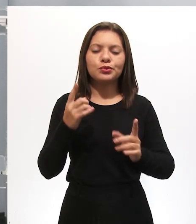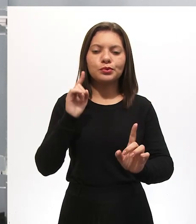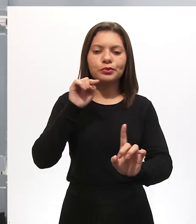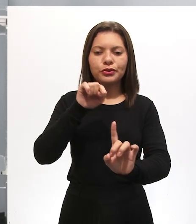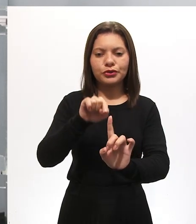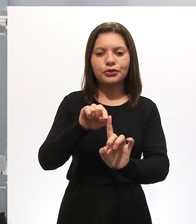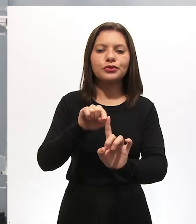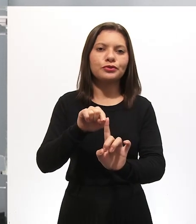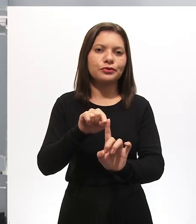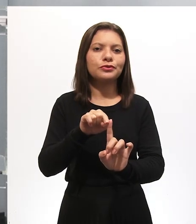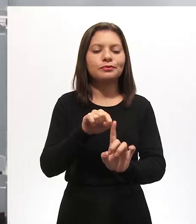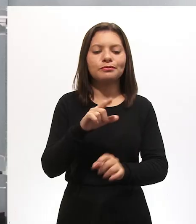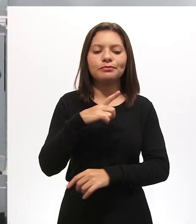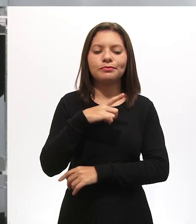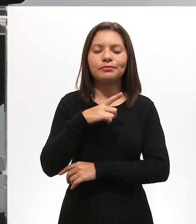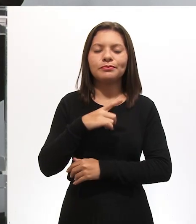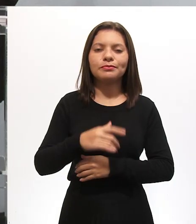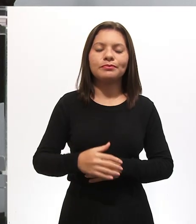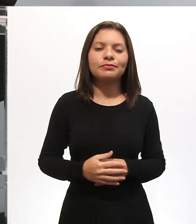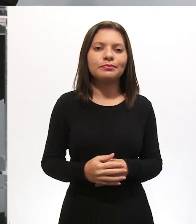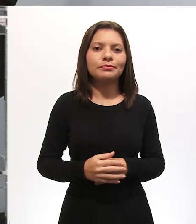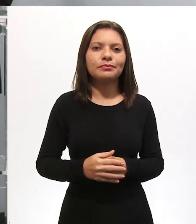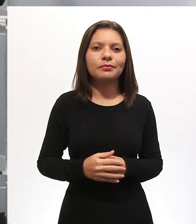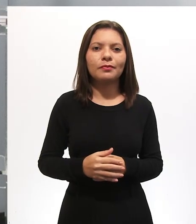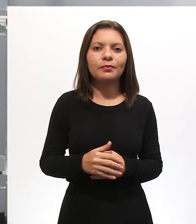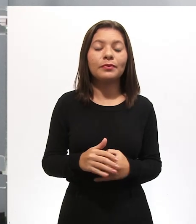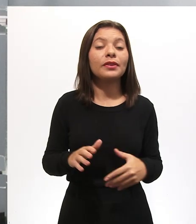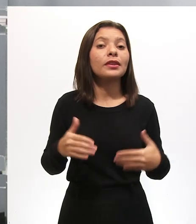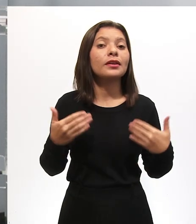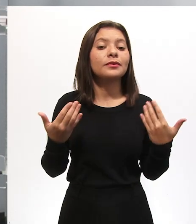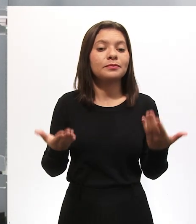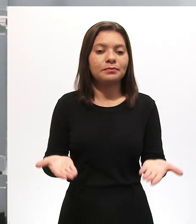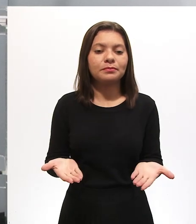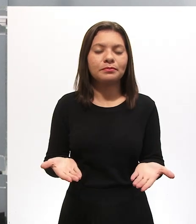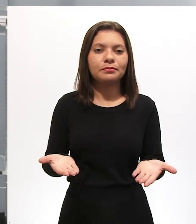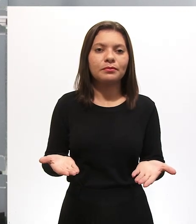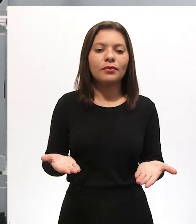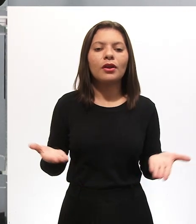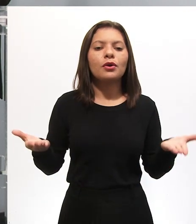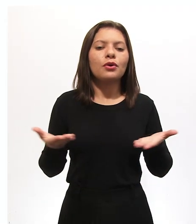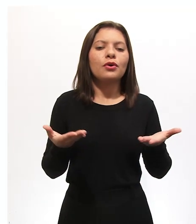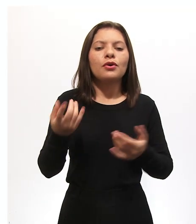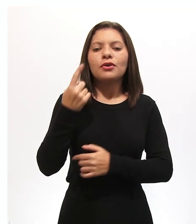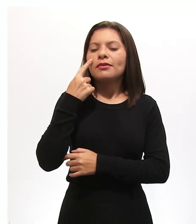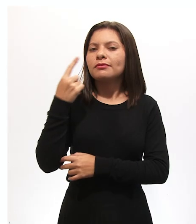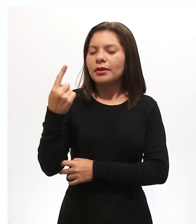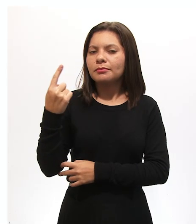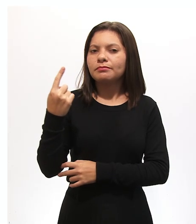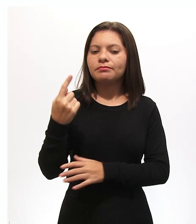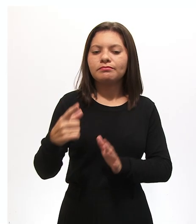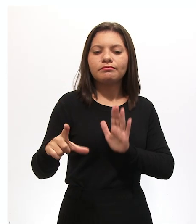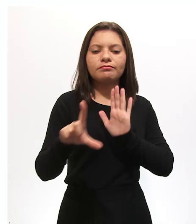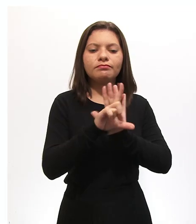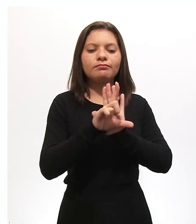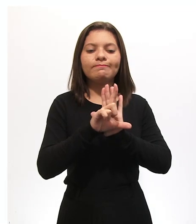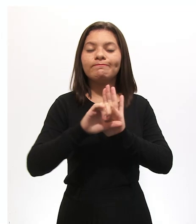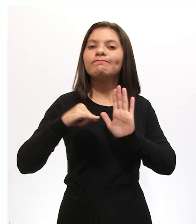desenvolvermos no decorrer dessa primeira aula, tá? Então, importância do marco legal da